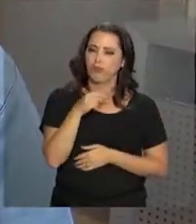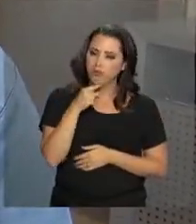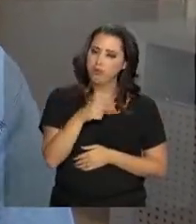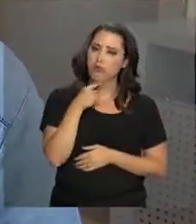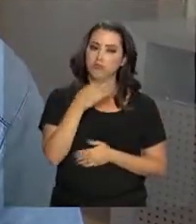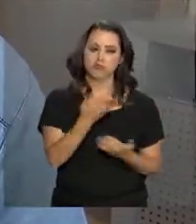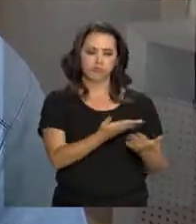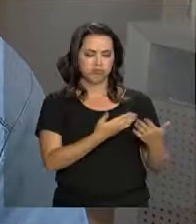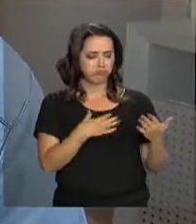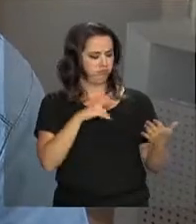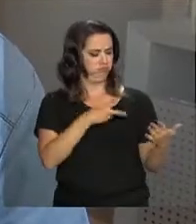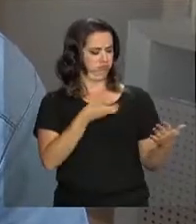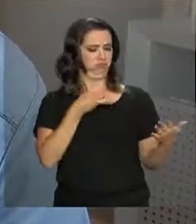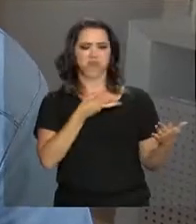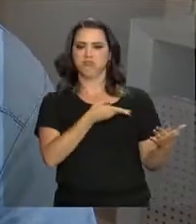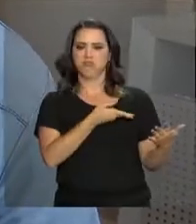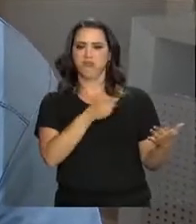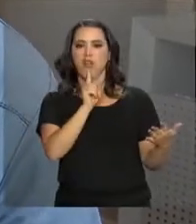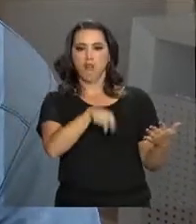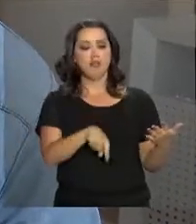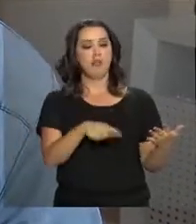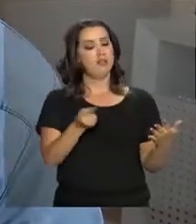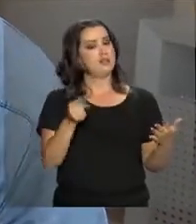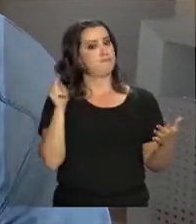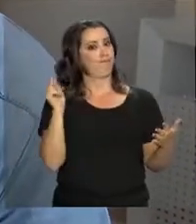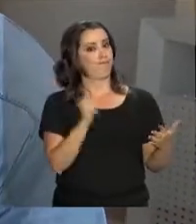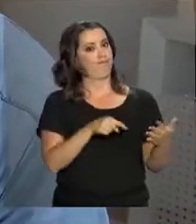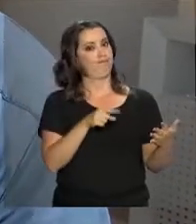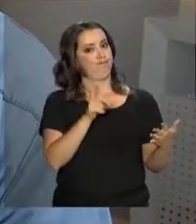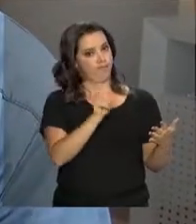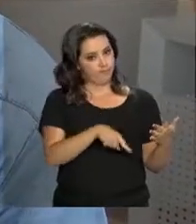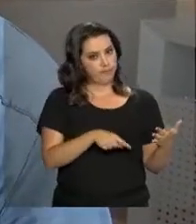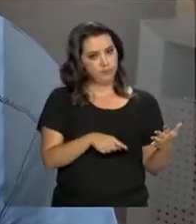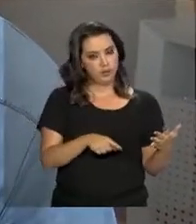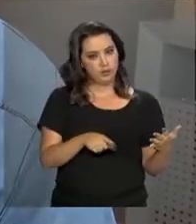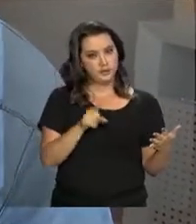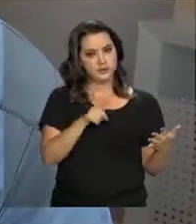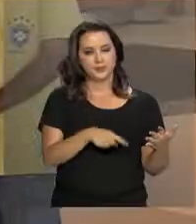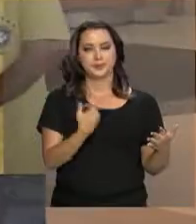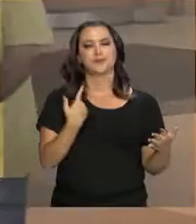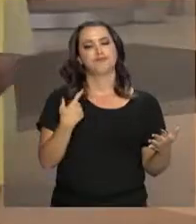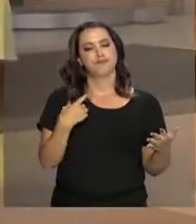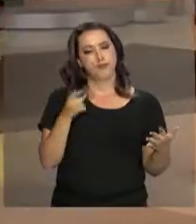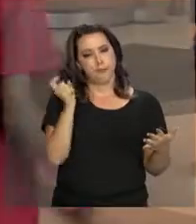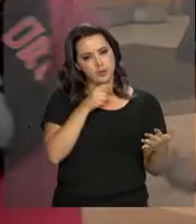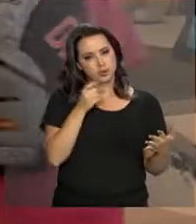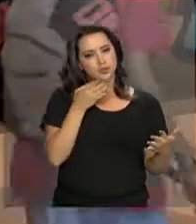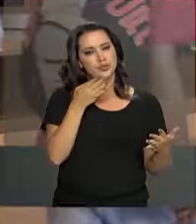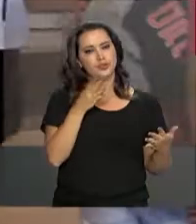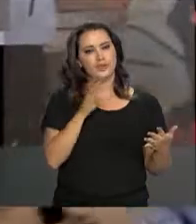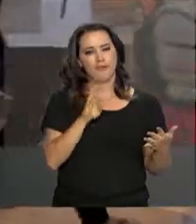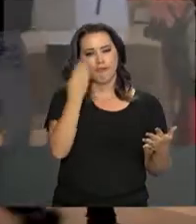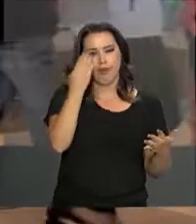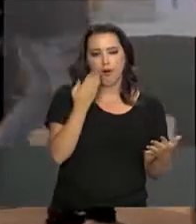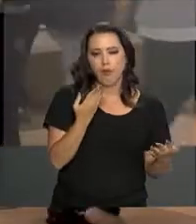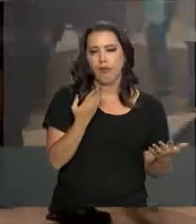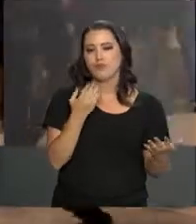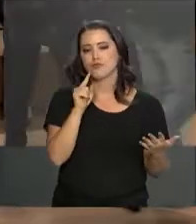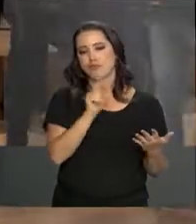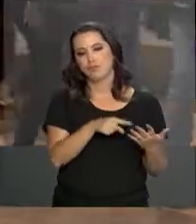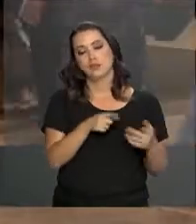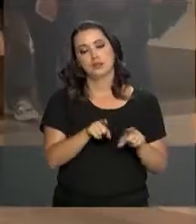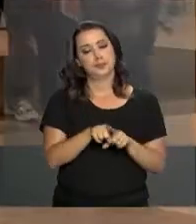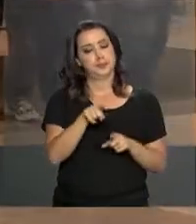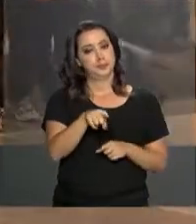ou se entendeu então eu acho que é isso é que é é uma pegadinha o que muita gente não sabe é que os bancos